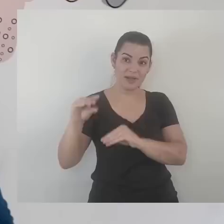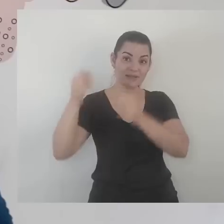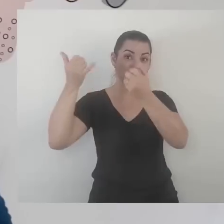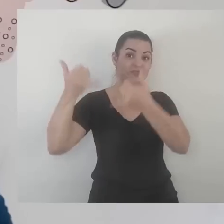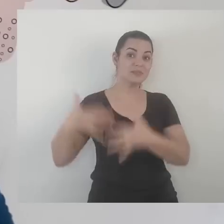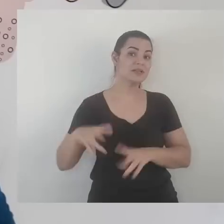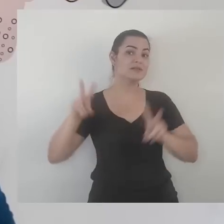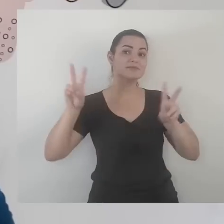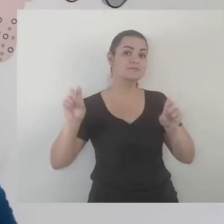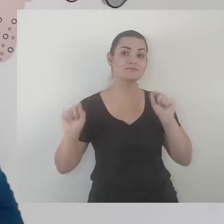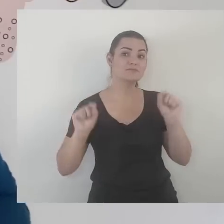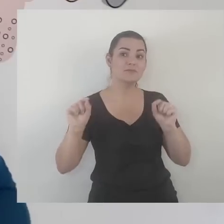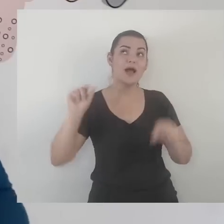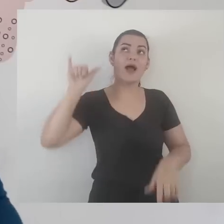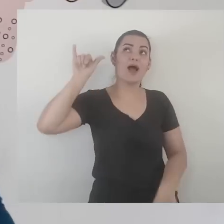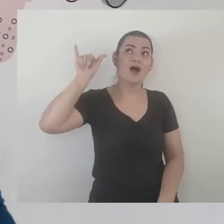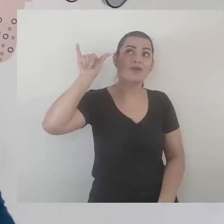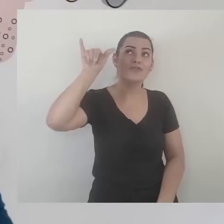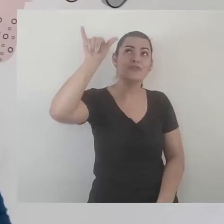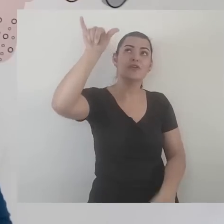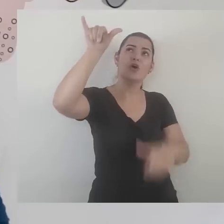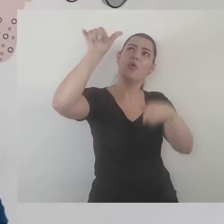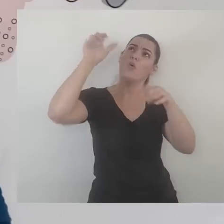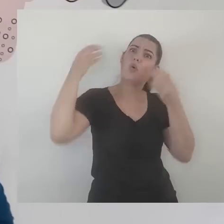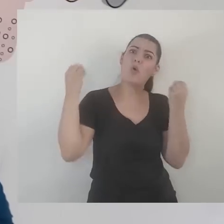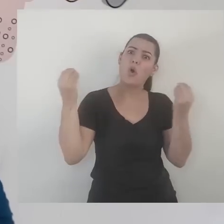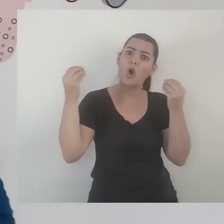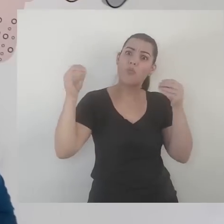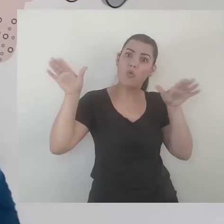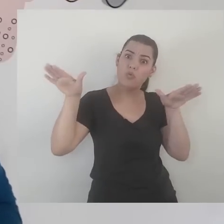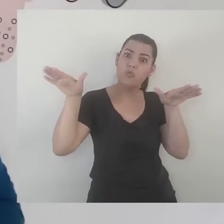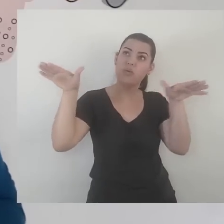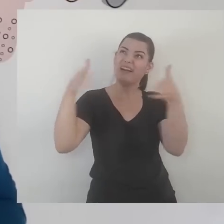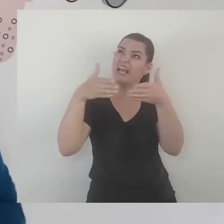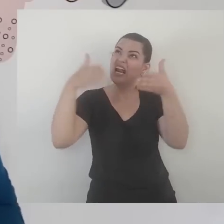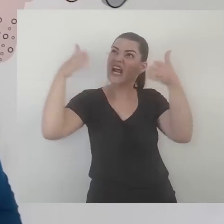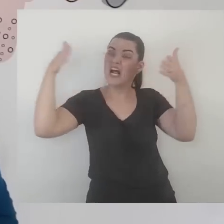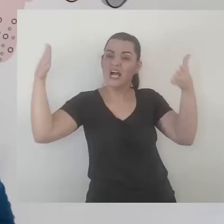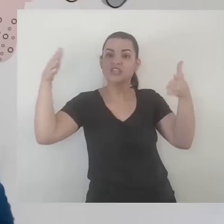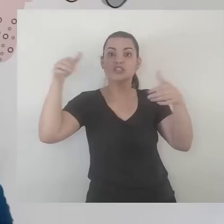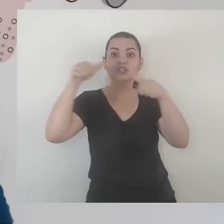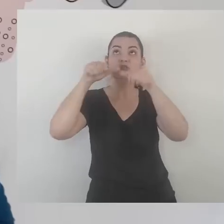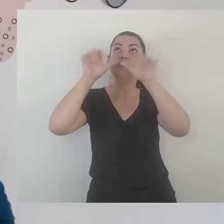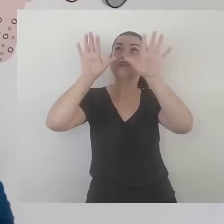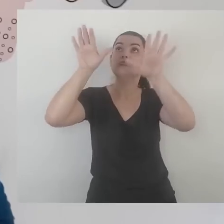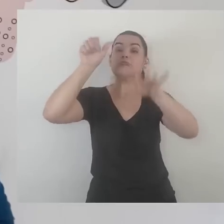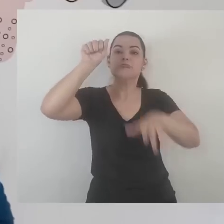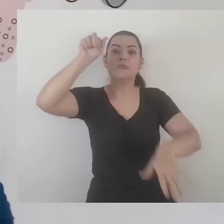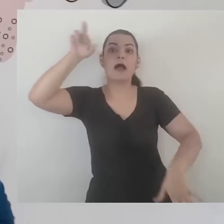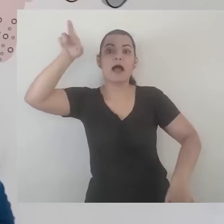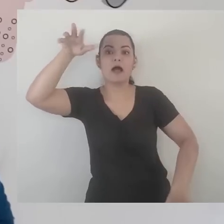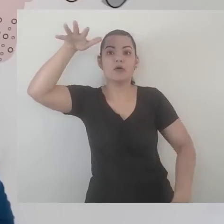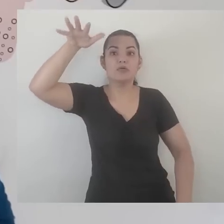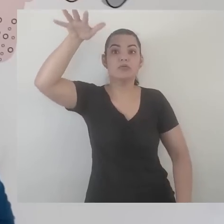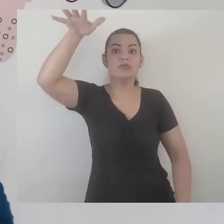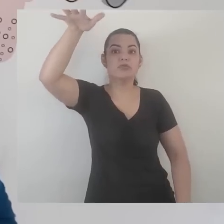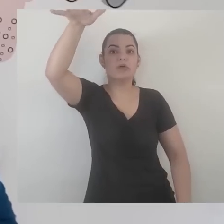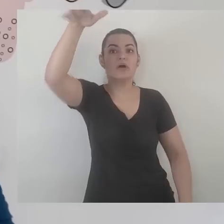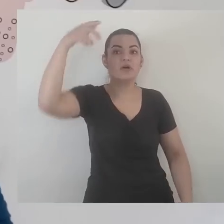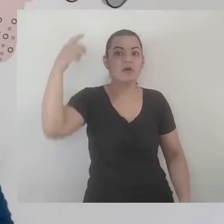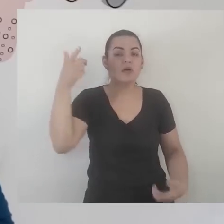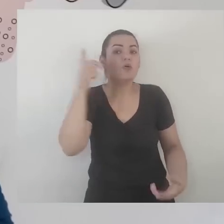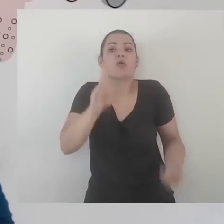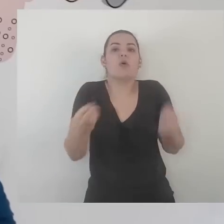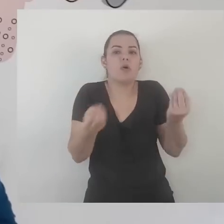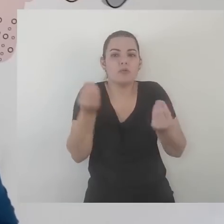explicar como que um avião daquele tamanho consegue ficar no ar serão apresentadas. E